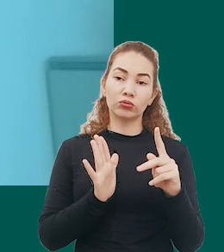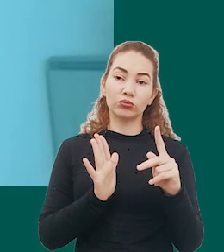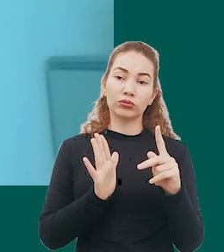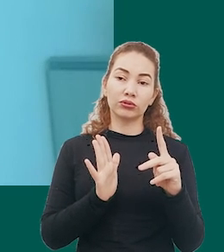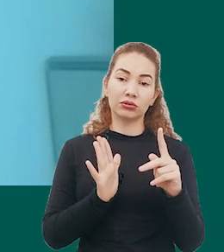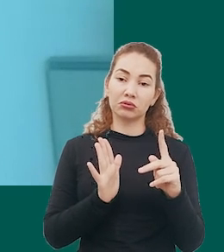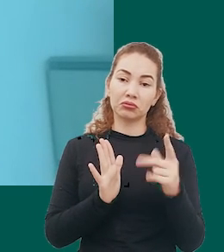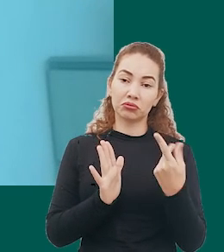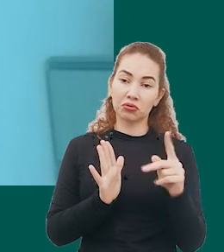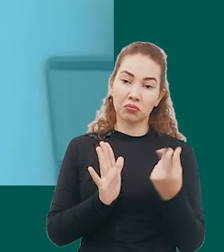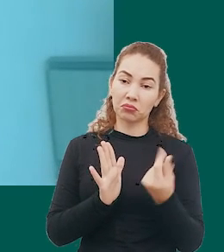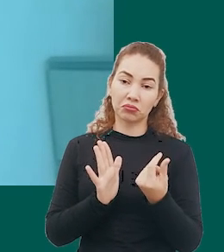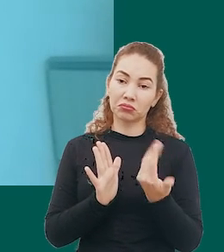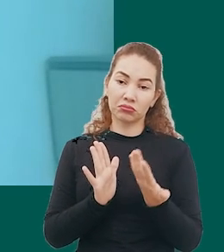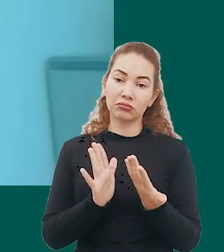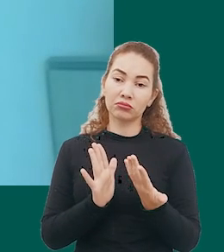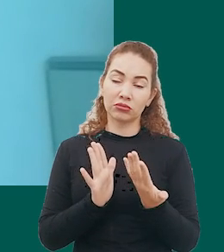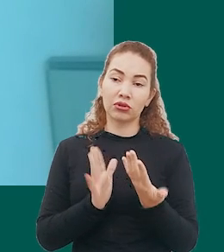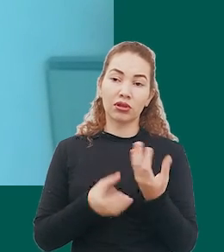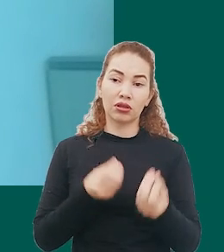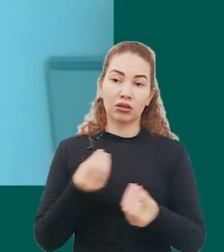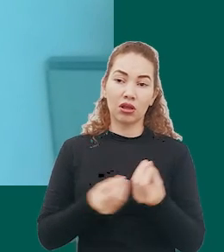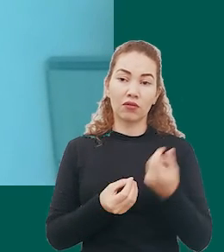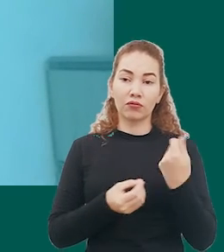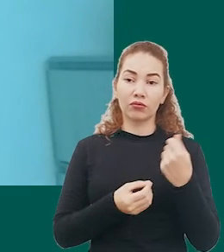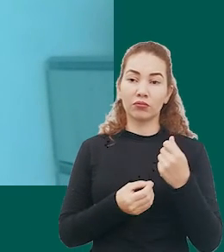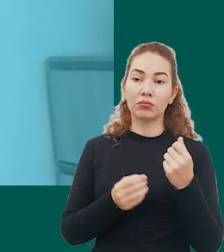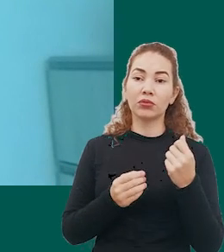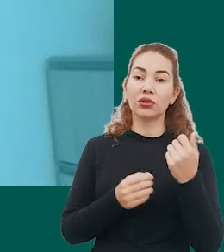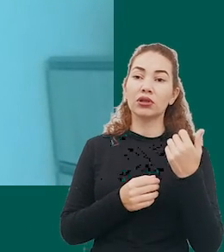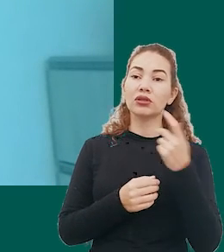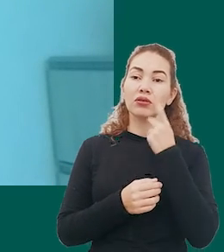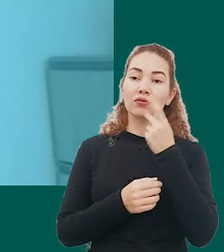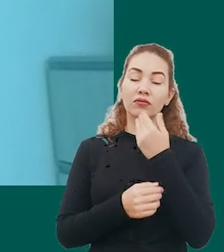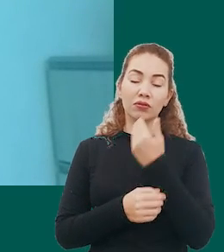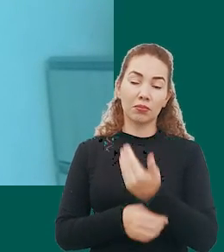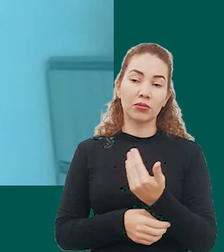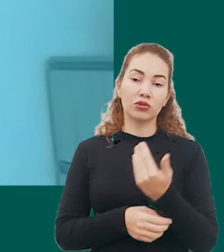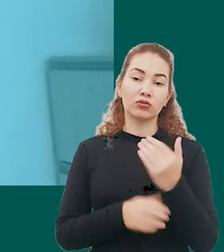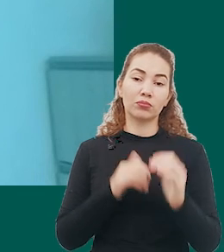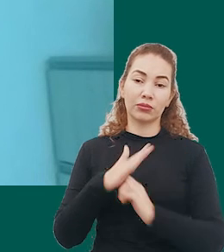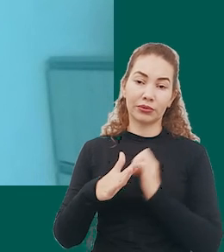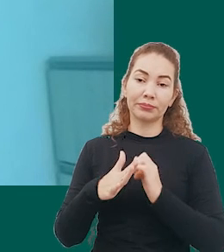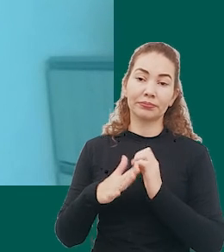que tu não recebeu. Talvez deveria entrar em contato com eles e fazer essa solicitação.